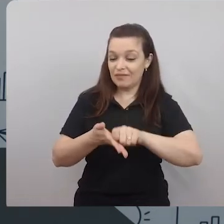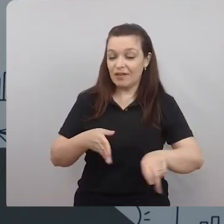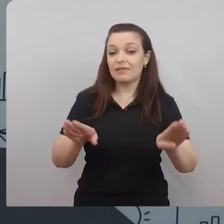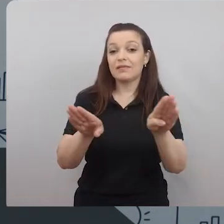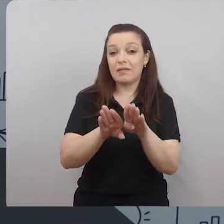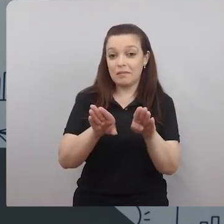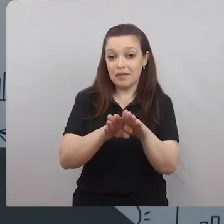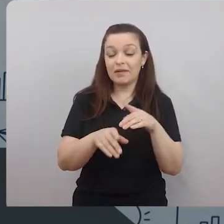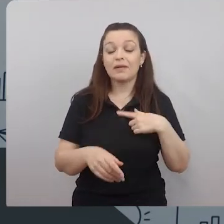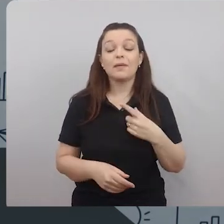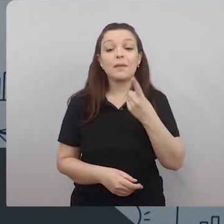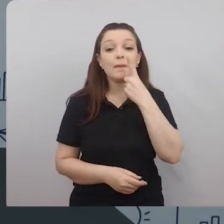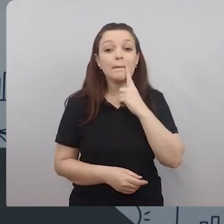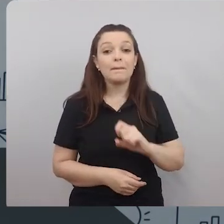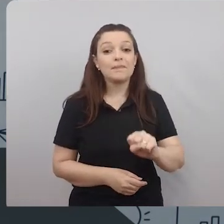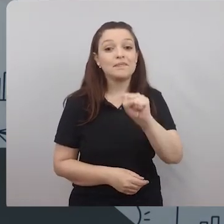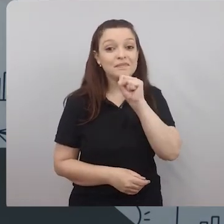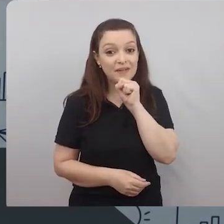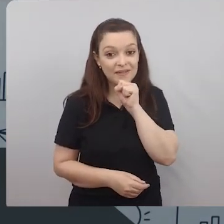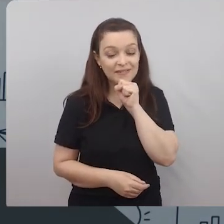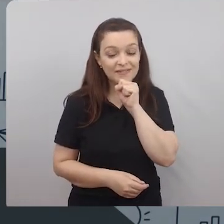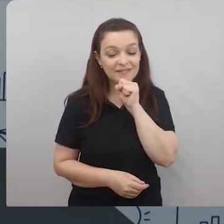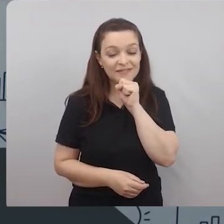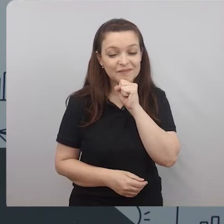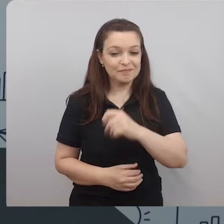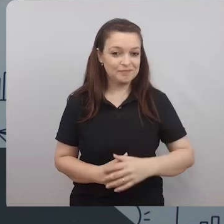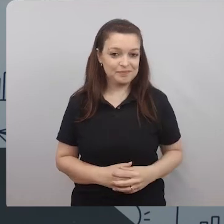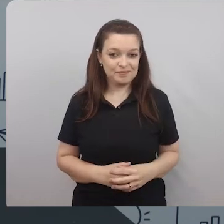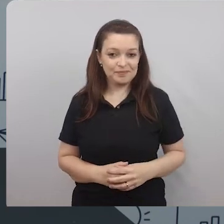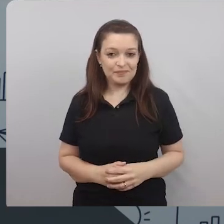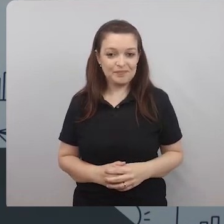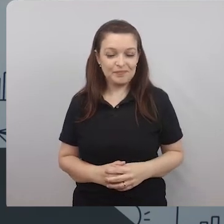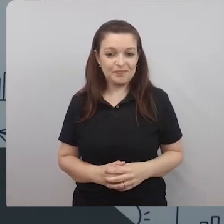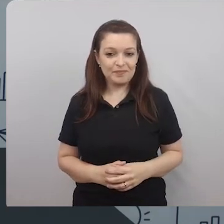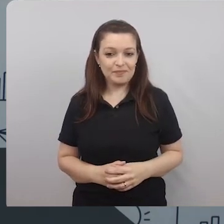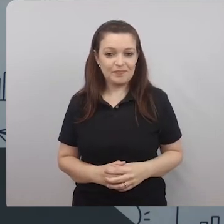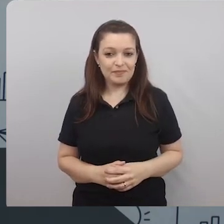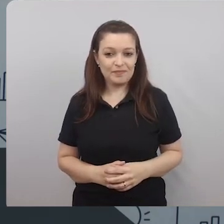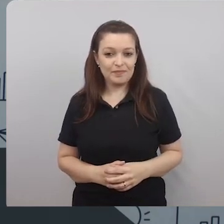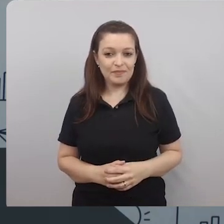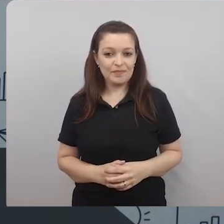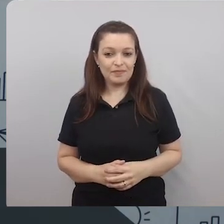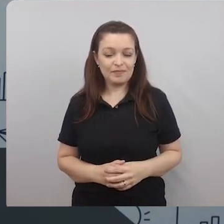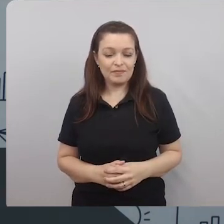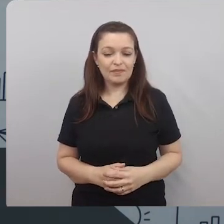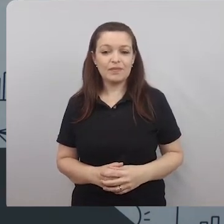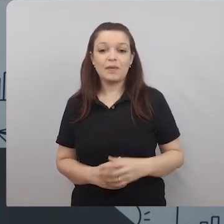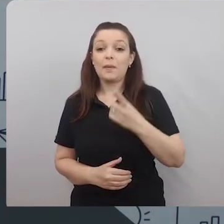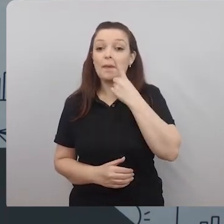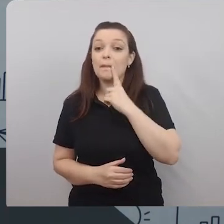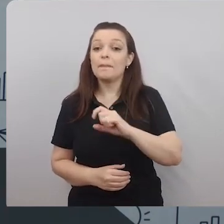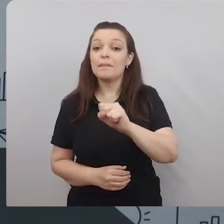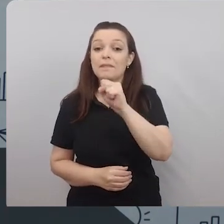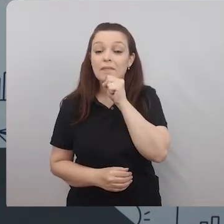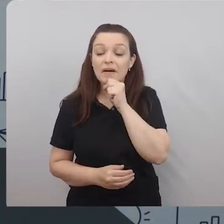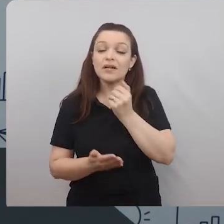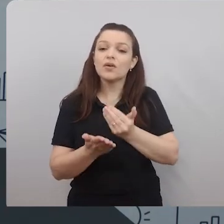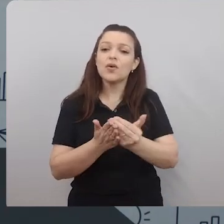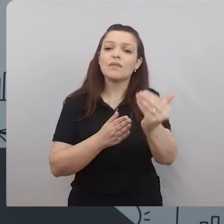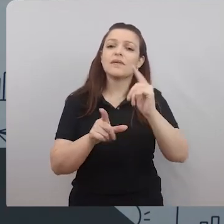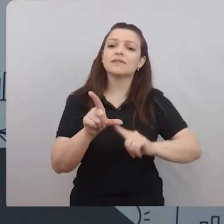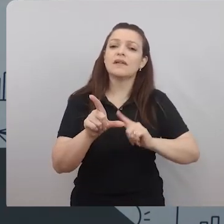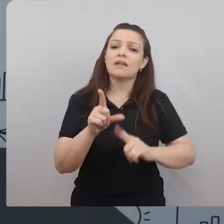pai. Temos aqui a imagem do pai. Vamos lembrar, então, que a palavra